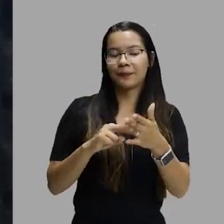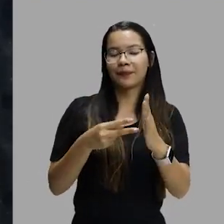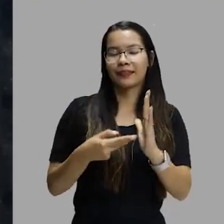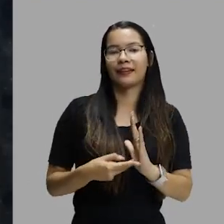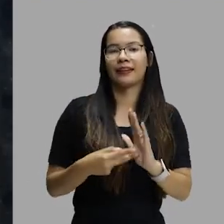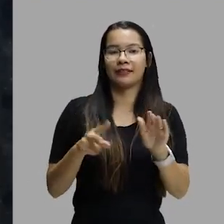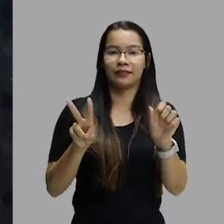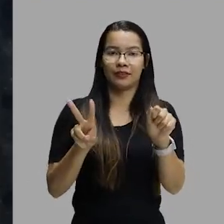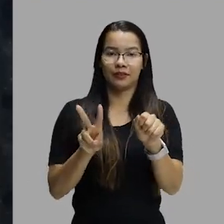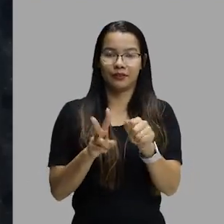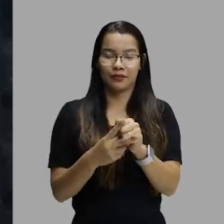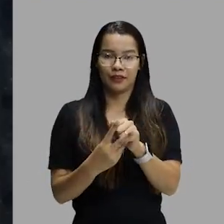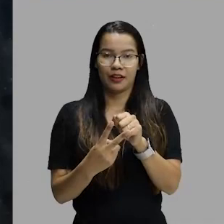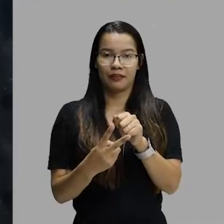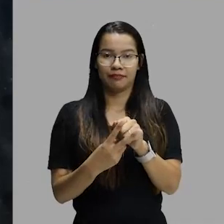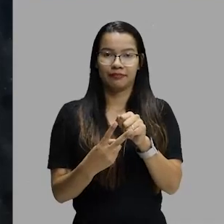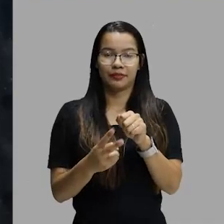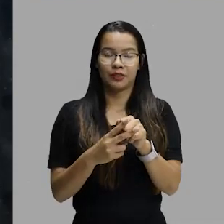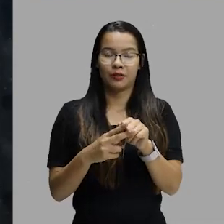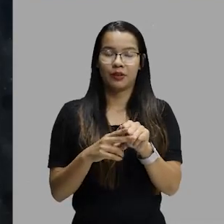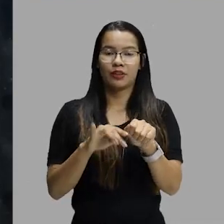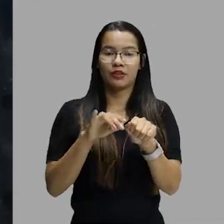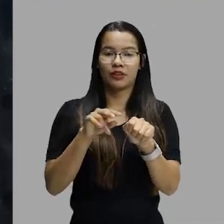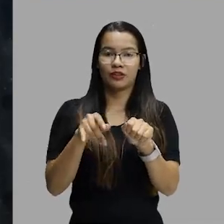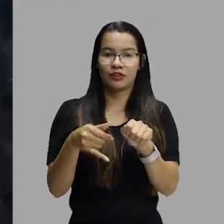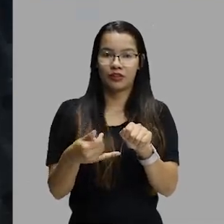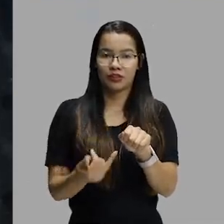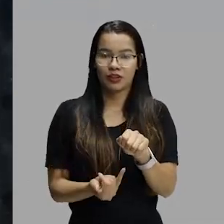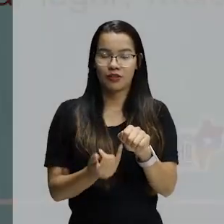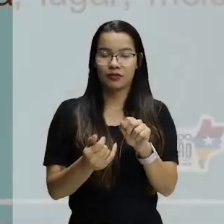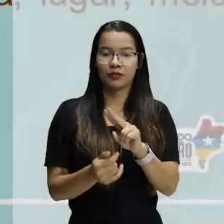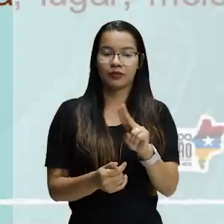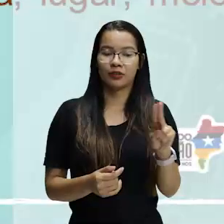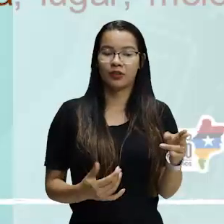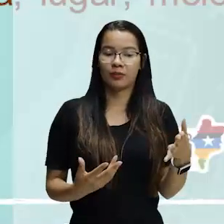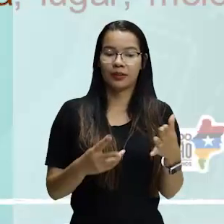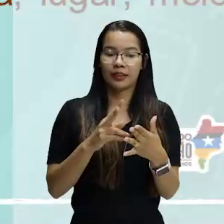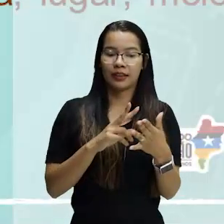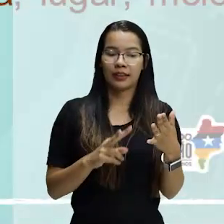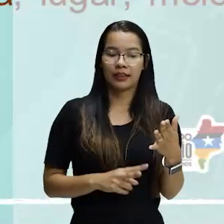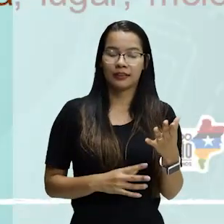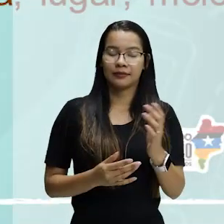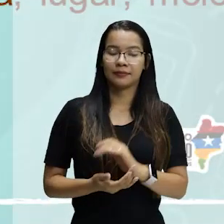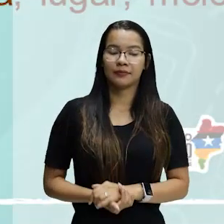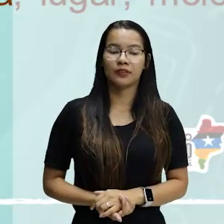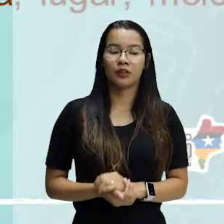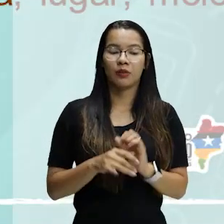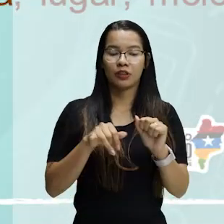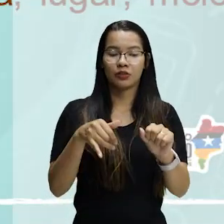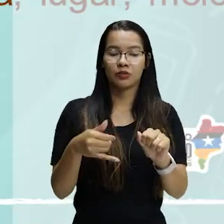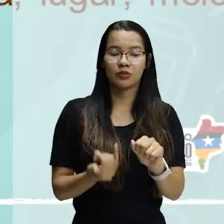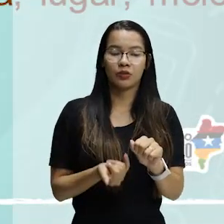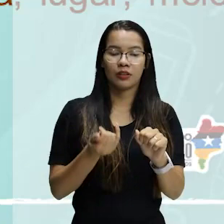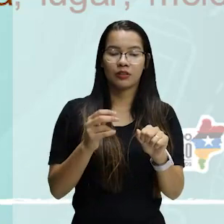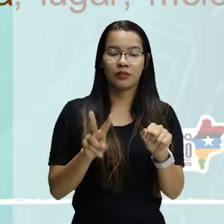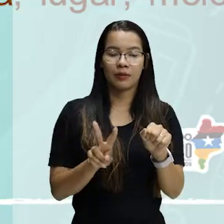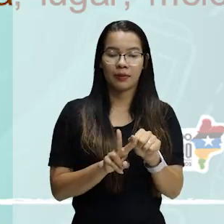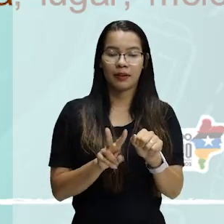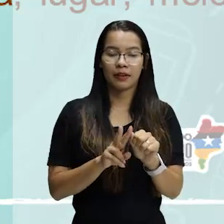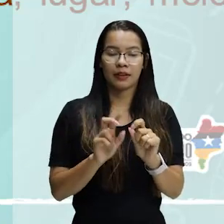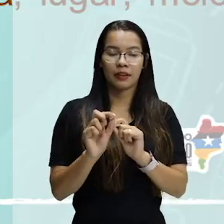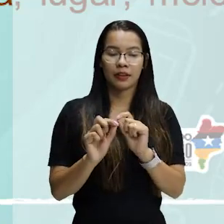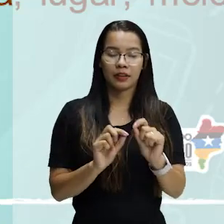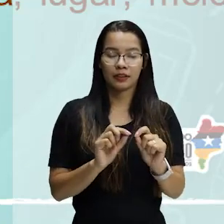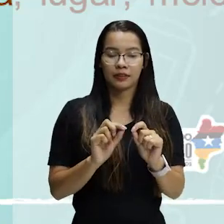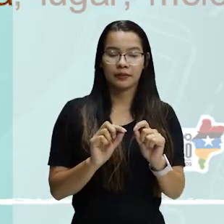do adjetivo, do nome, não é assim? Olha só, leia aí, ó. Leia aí comigo. Ó. Os adjuntos adverbiais são termos que